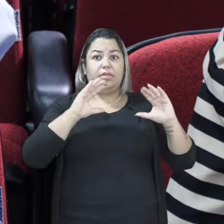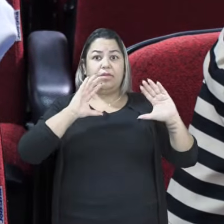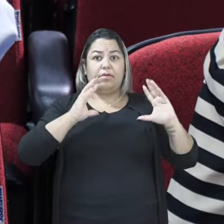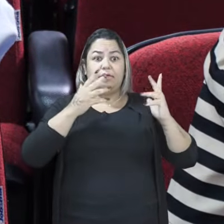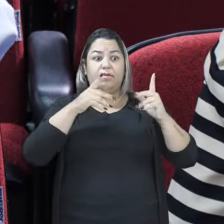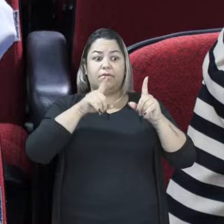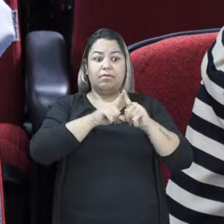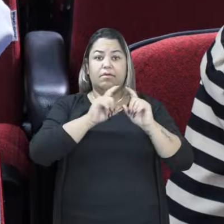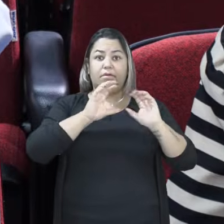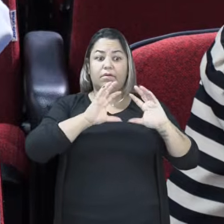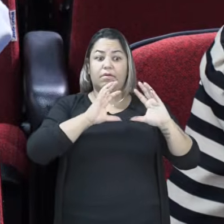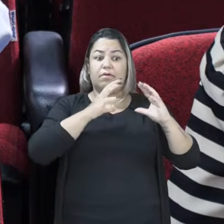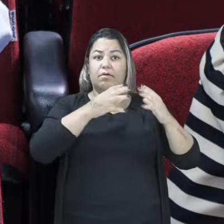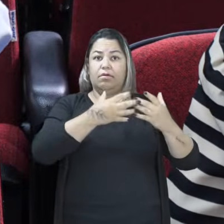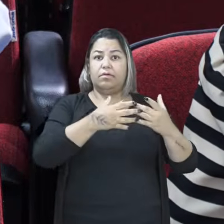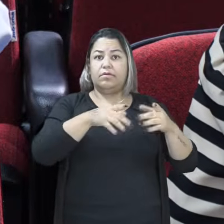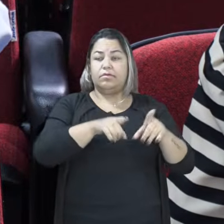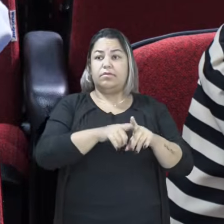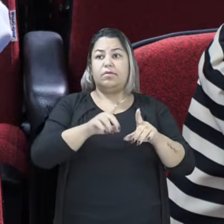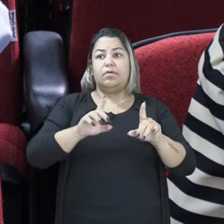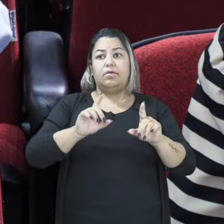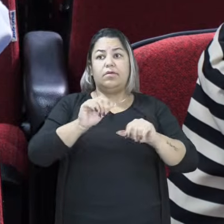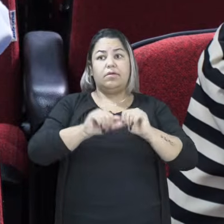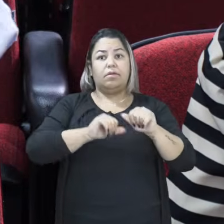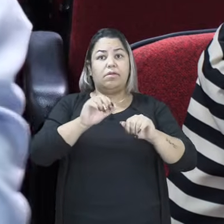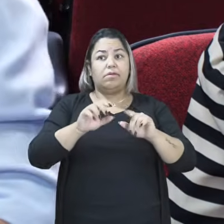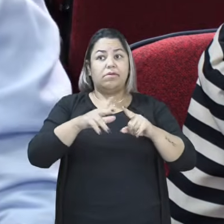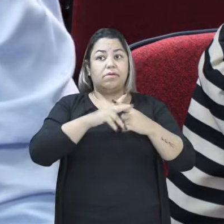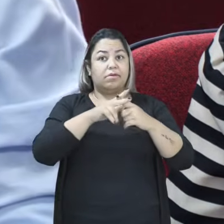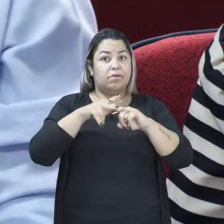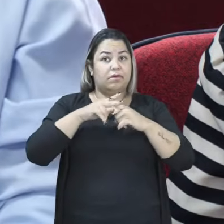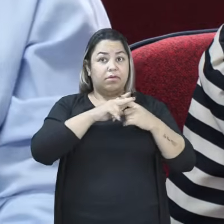alterar o estatuto. O que o senhor está propondo de alterar no estatuto?